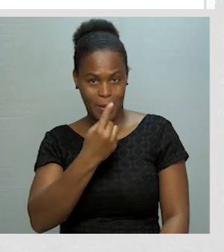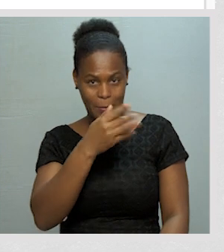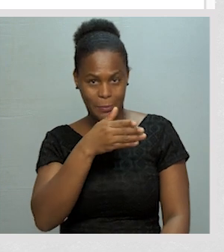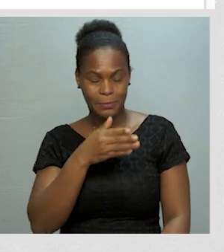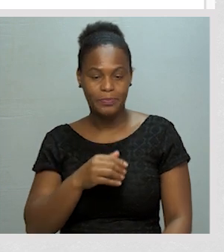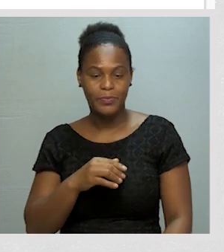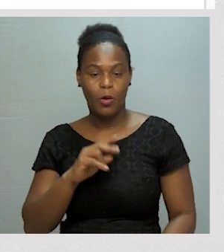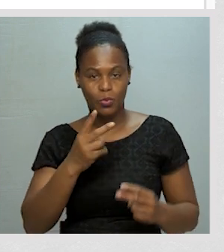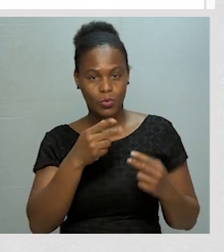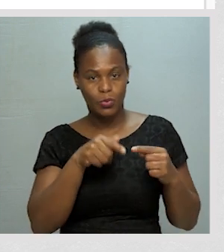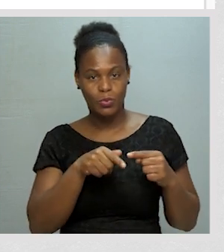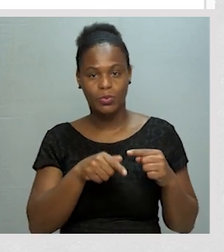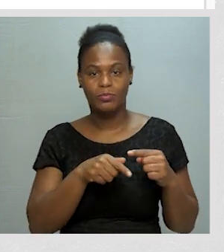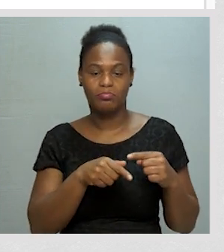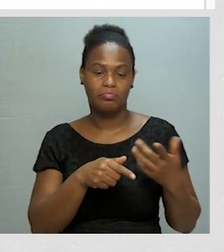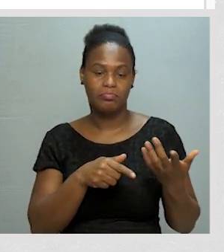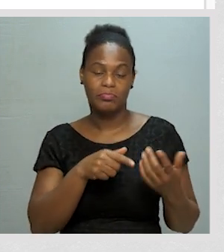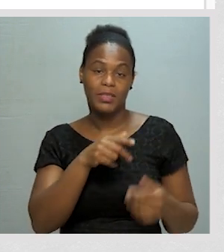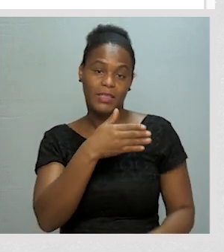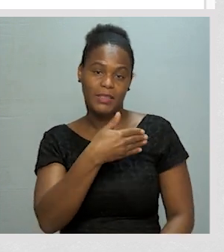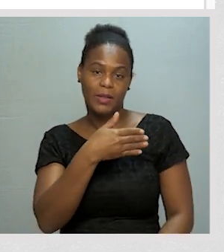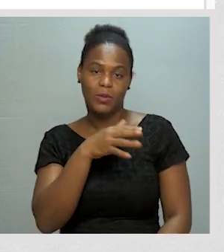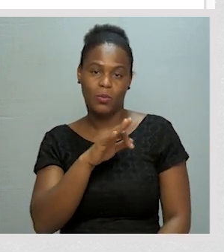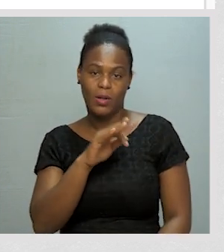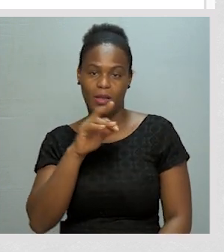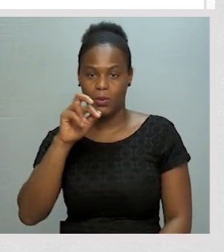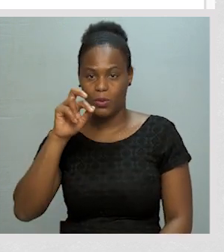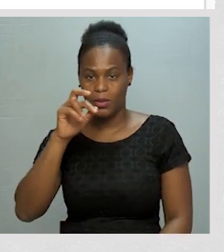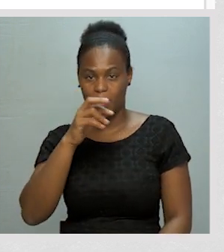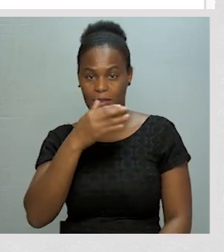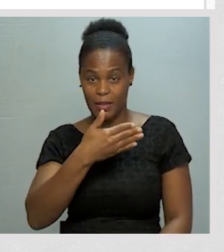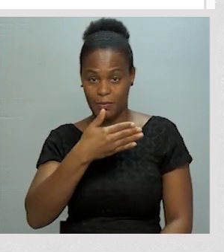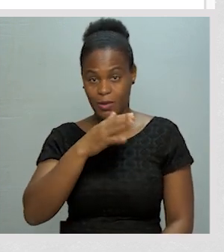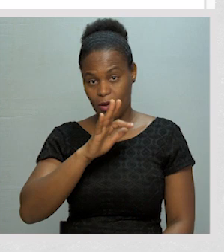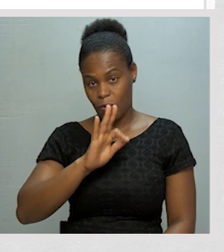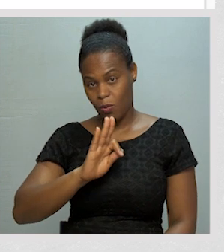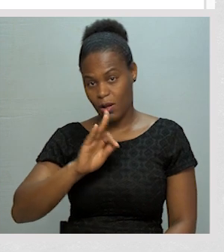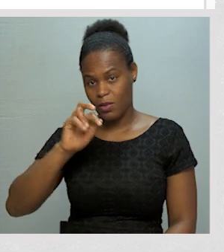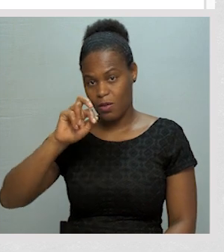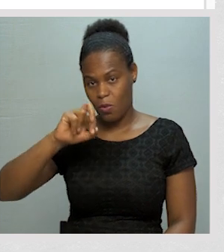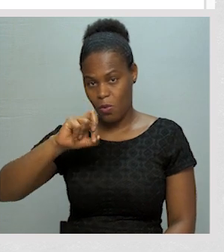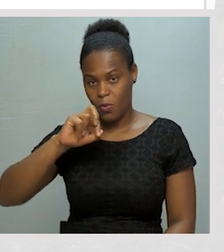Vamos ver se conseguiram o resultado desse problema.